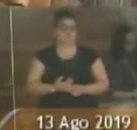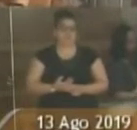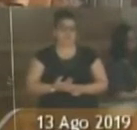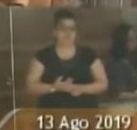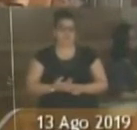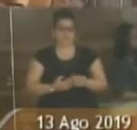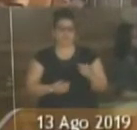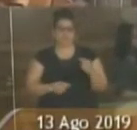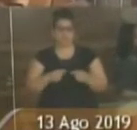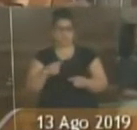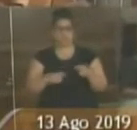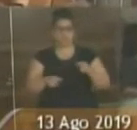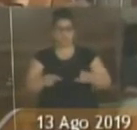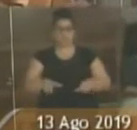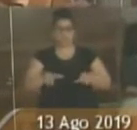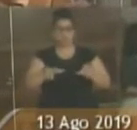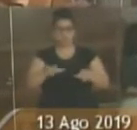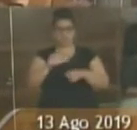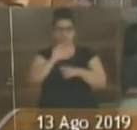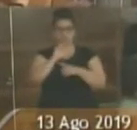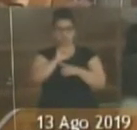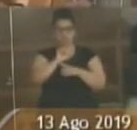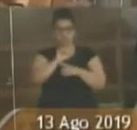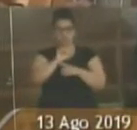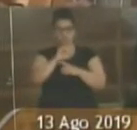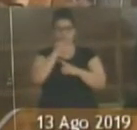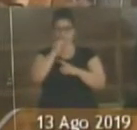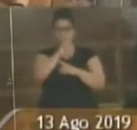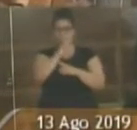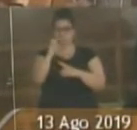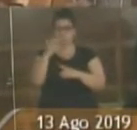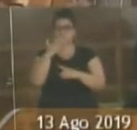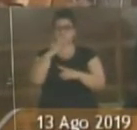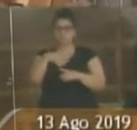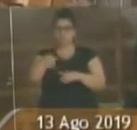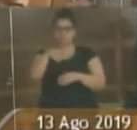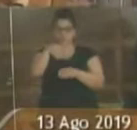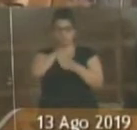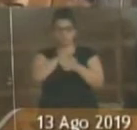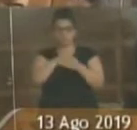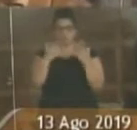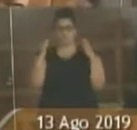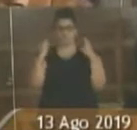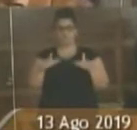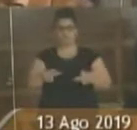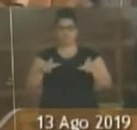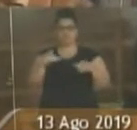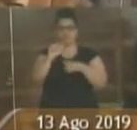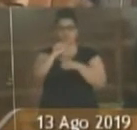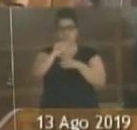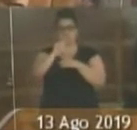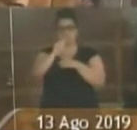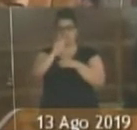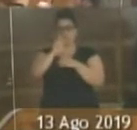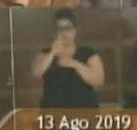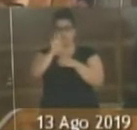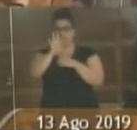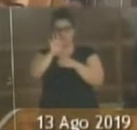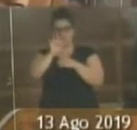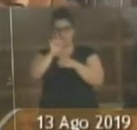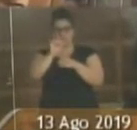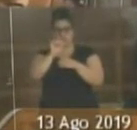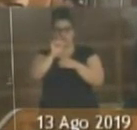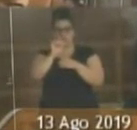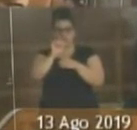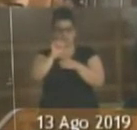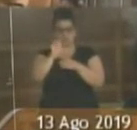Em discussão única, moção número 55, de autoria do vereador Zé Augusto, solicitando à mesa diretora que seja votada moção de aplauso para o senhor Alberto de Oliveira Marins,